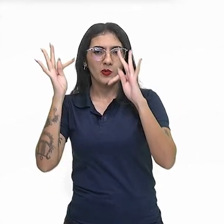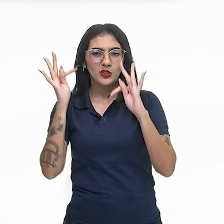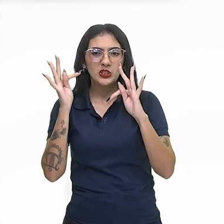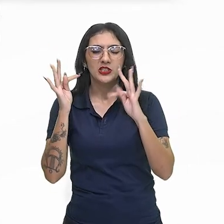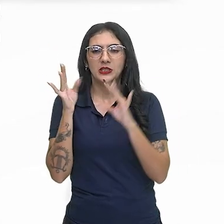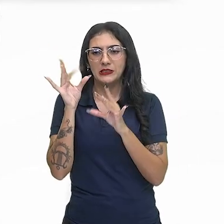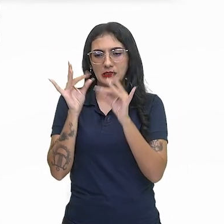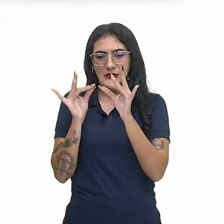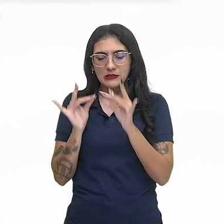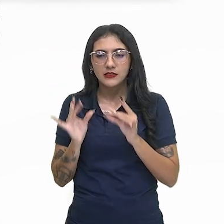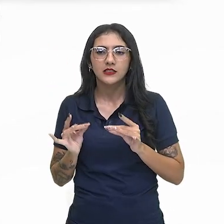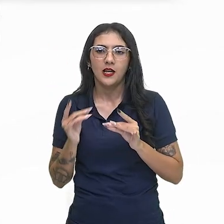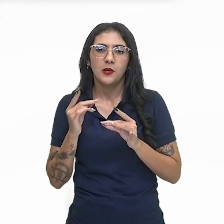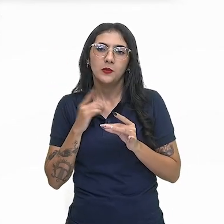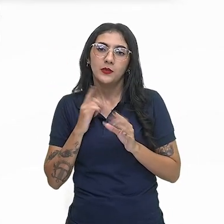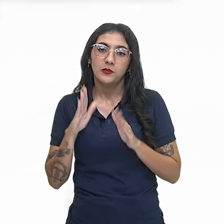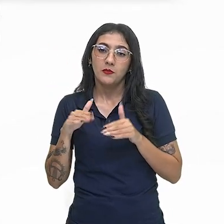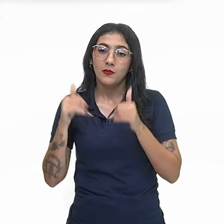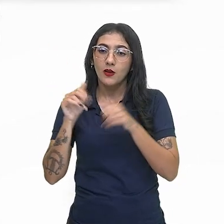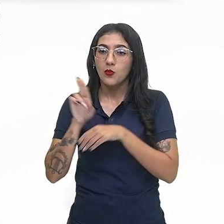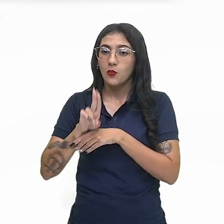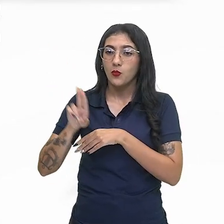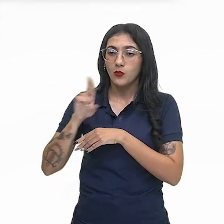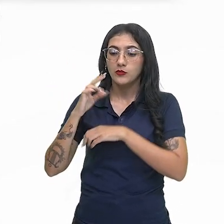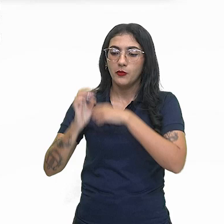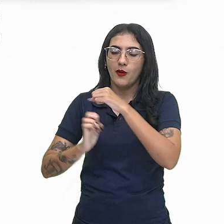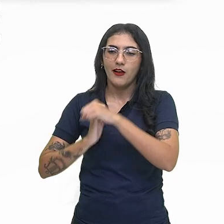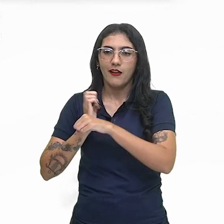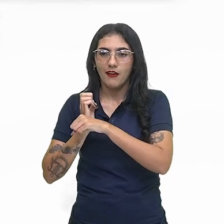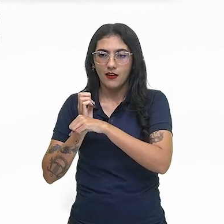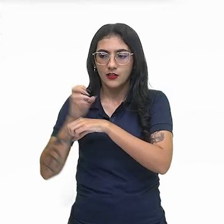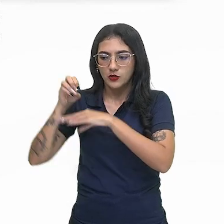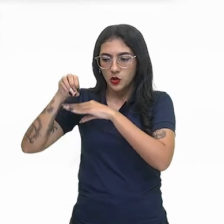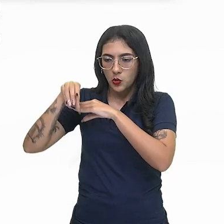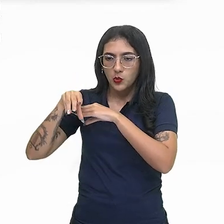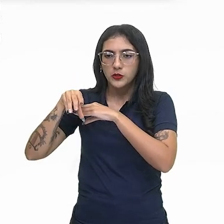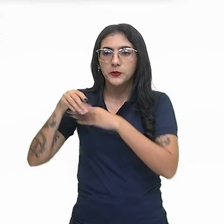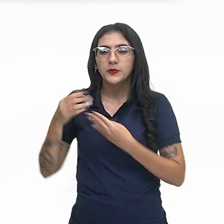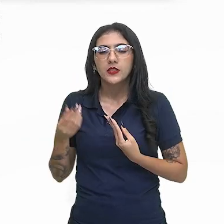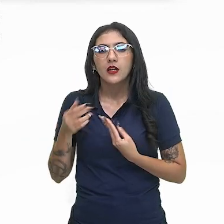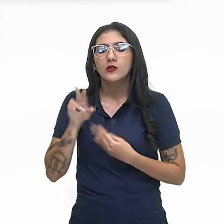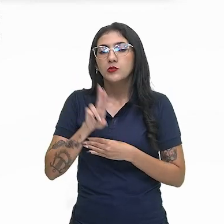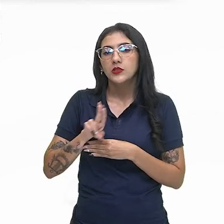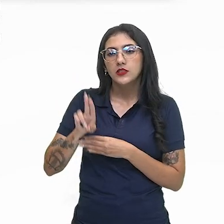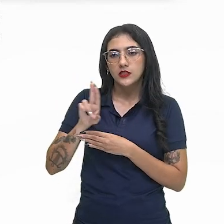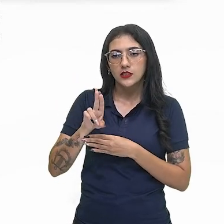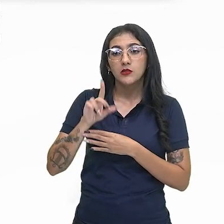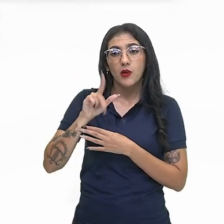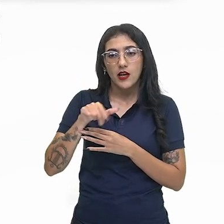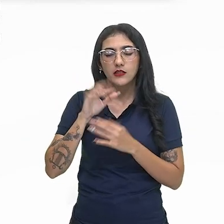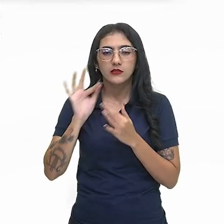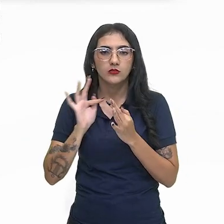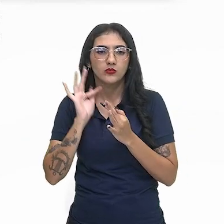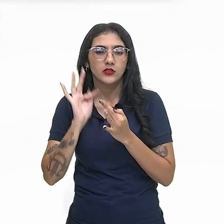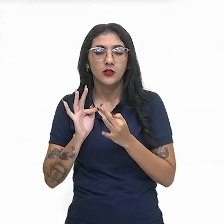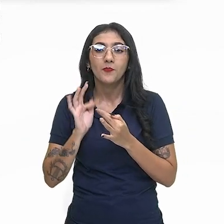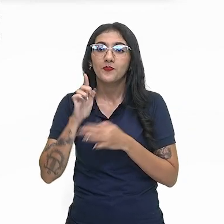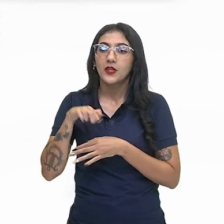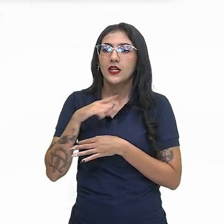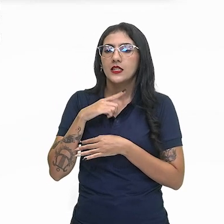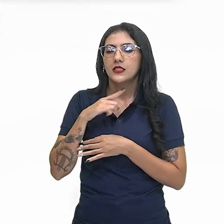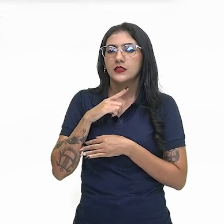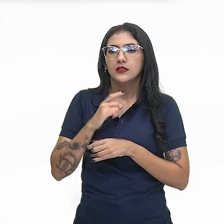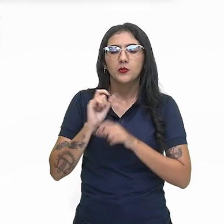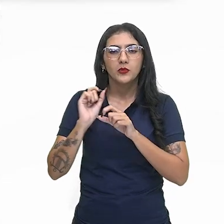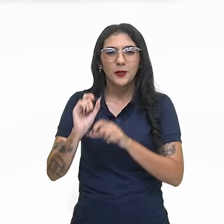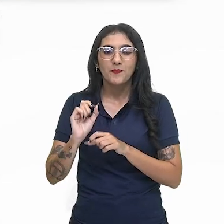aparato justamente para a emissão desse feixe de elétrons. E a partir desse meio, né, de funcionamento, ele vai fornecer